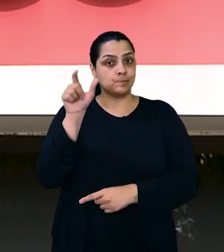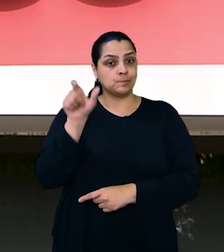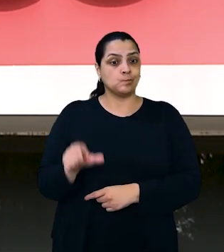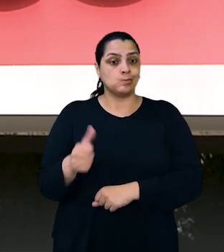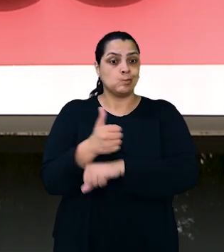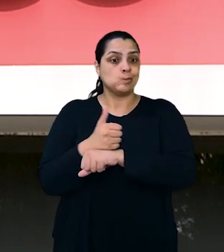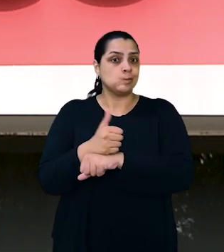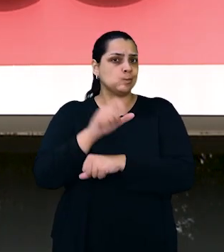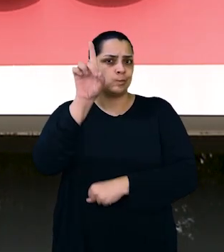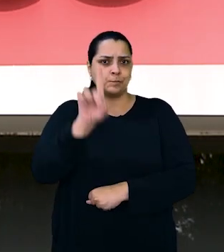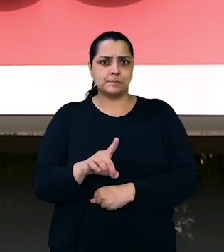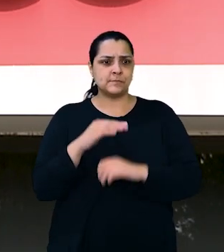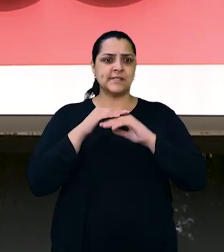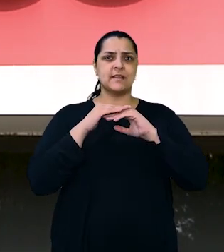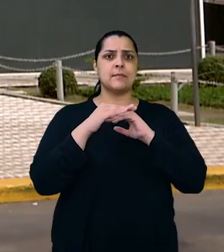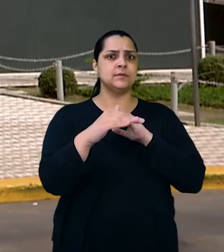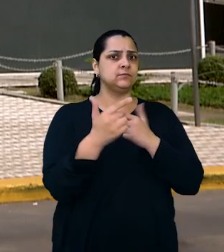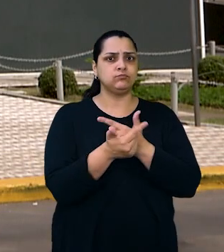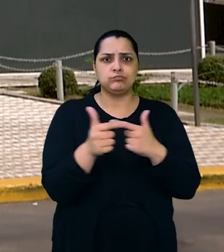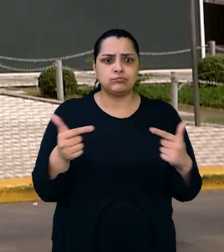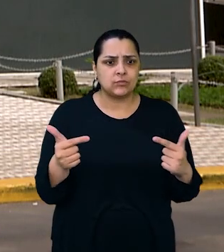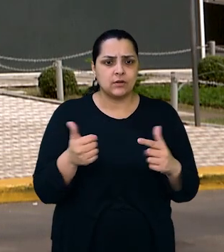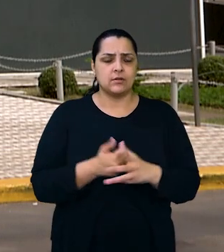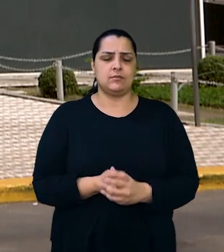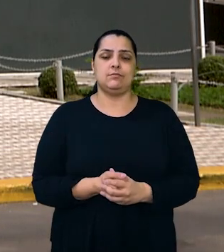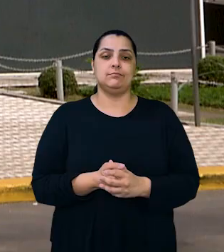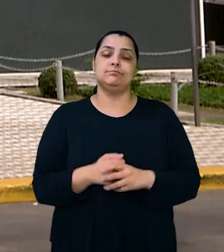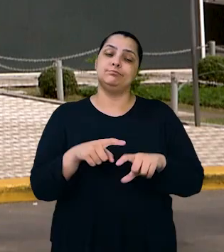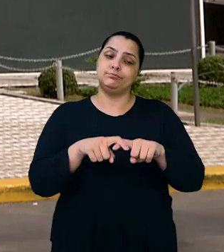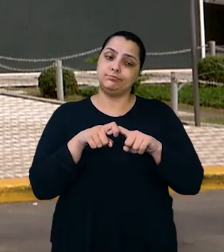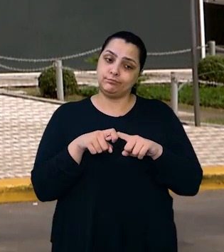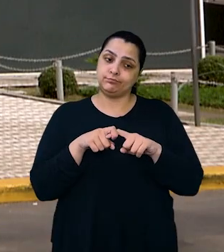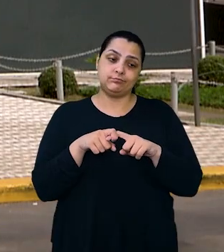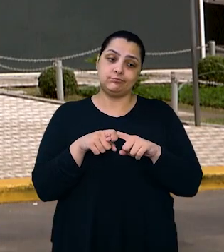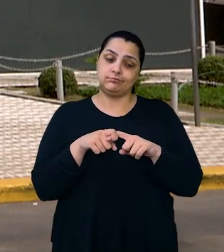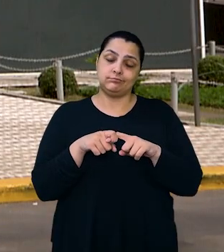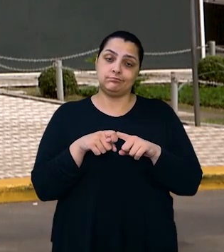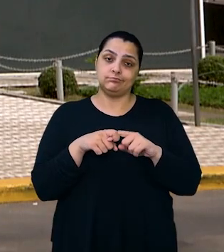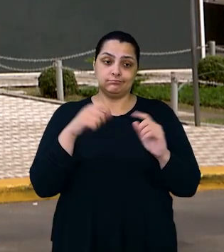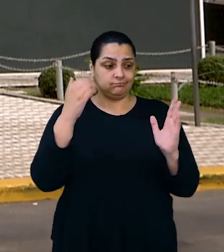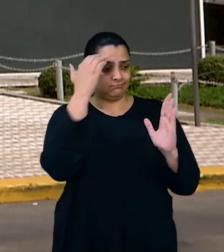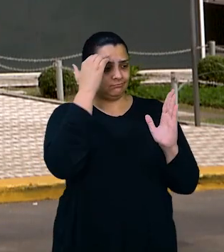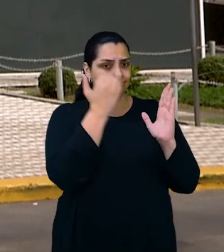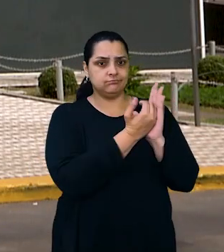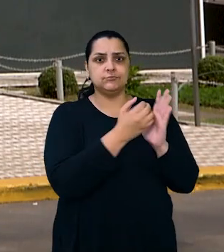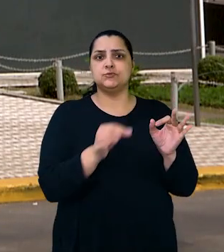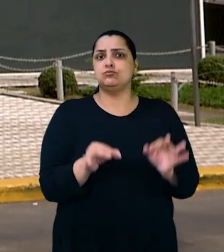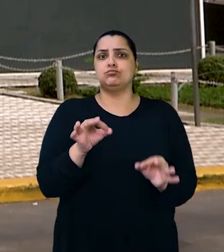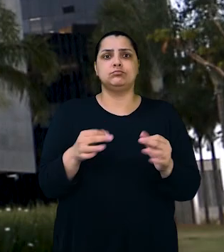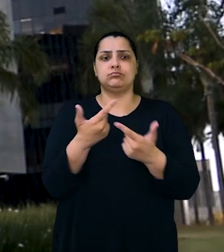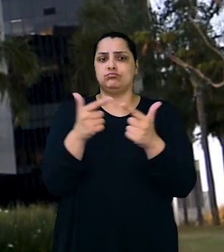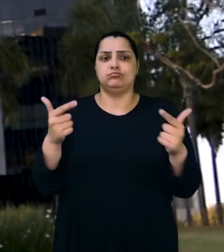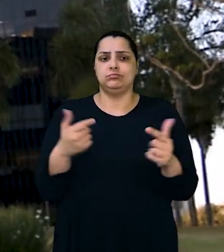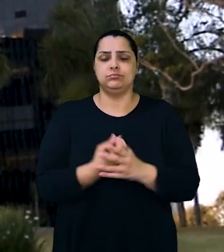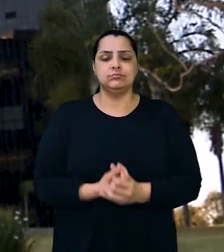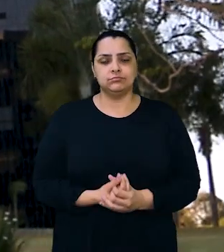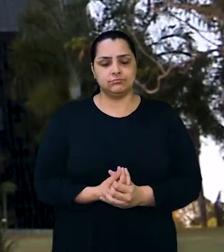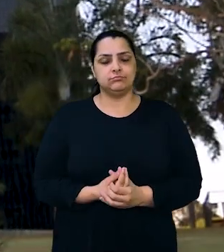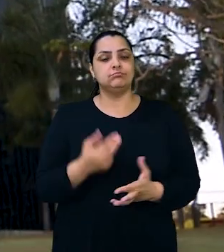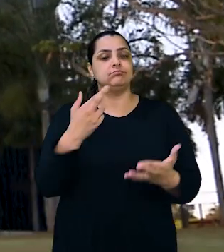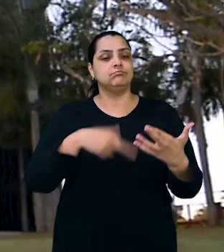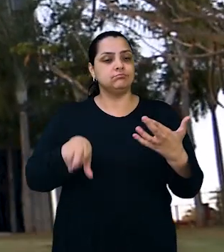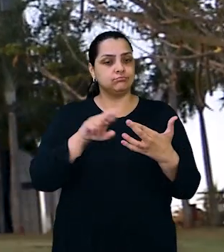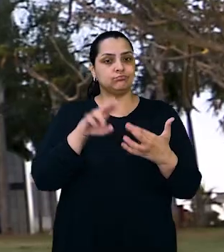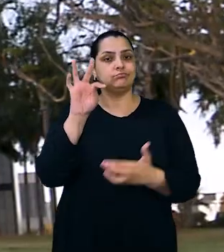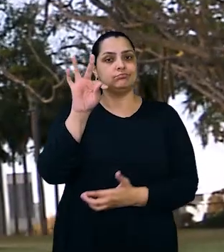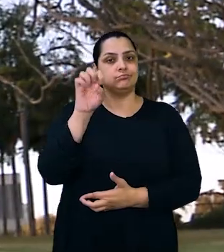profissional não tinha direito à estabilidade e que, por isso, a demissão não desrespeitava a decisão judicial alguma. A empregada recorreu